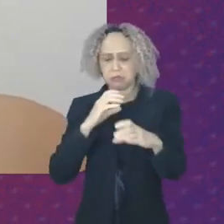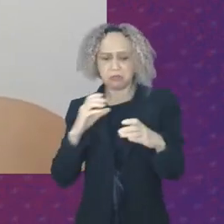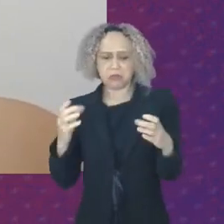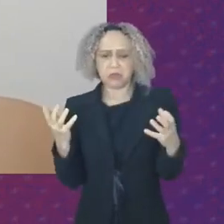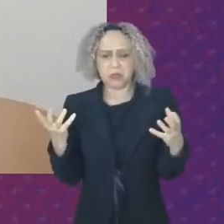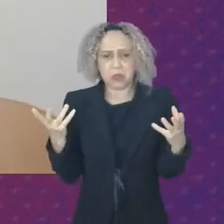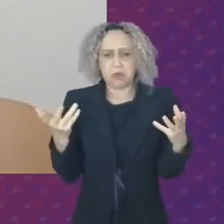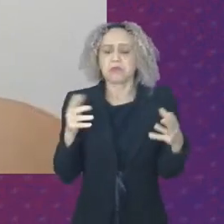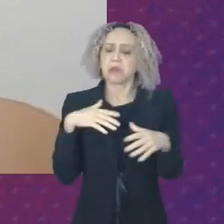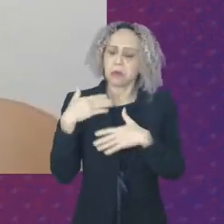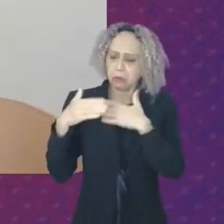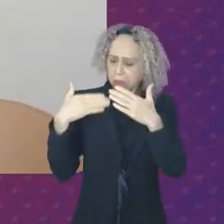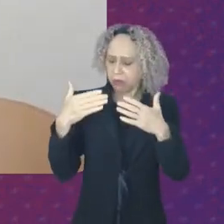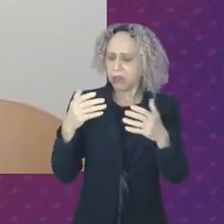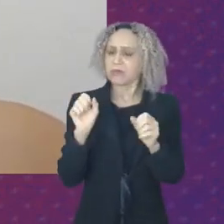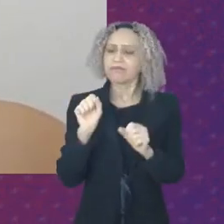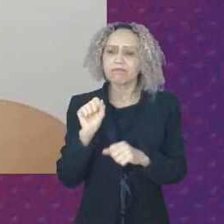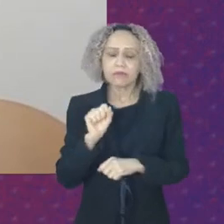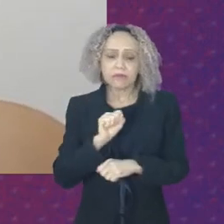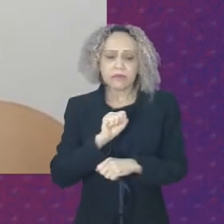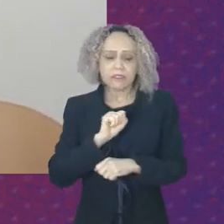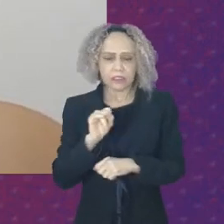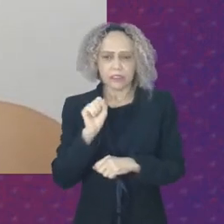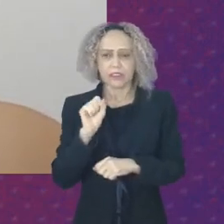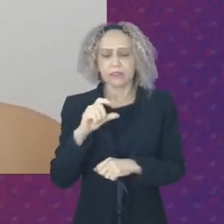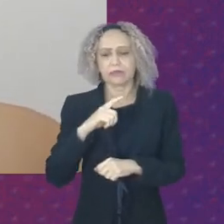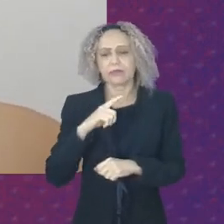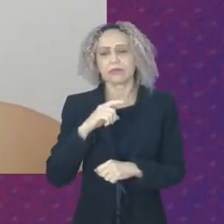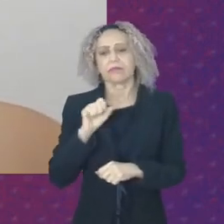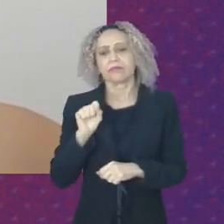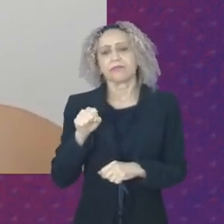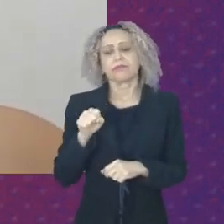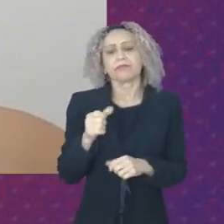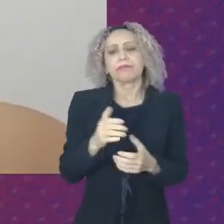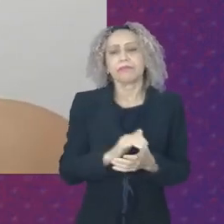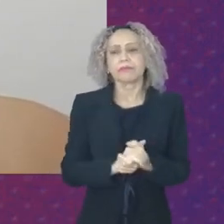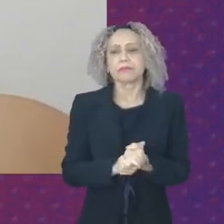presença, tanto digital quanto física,